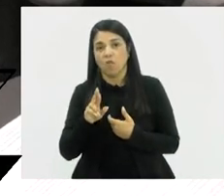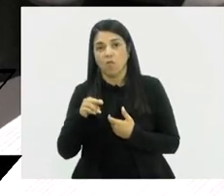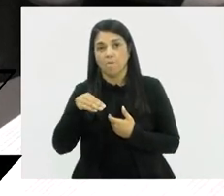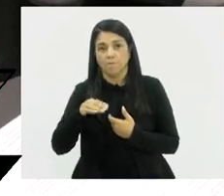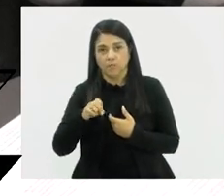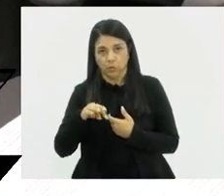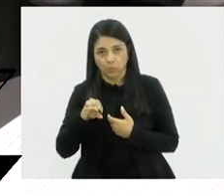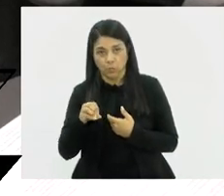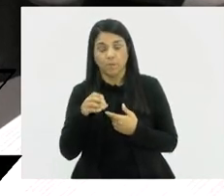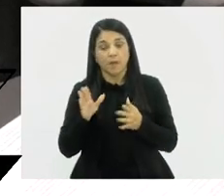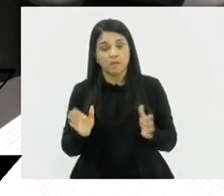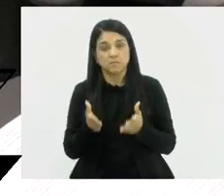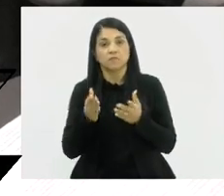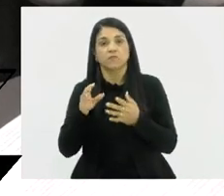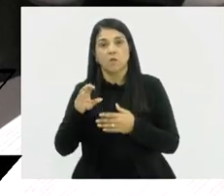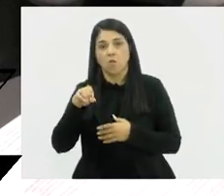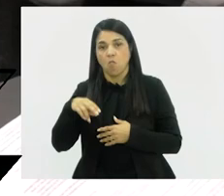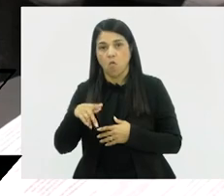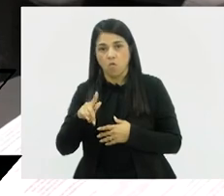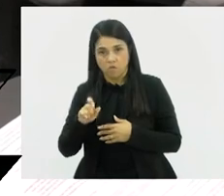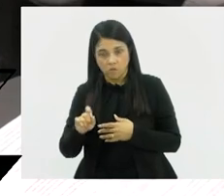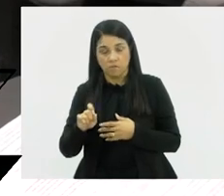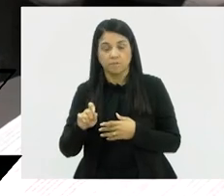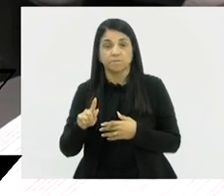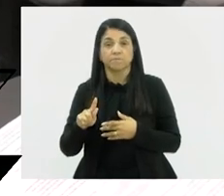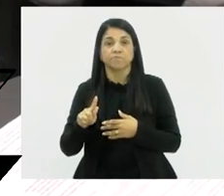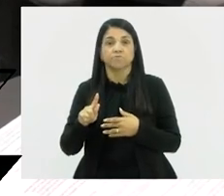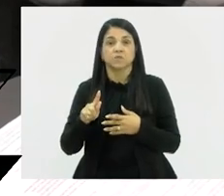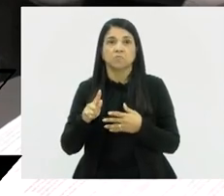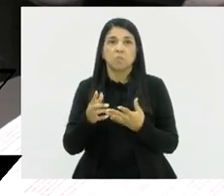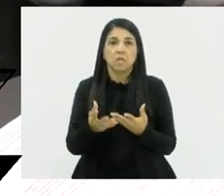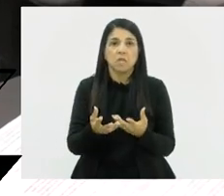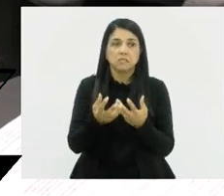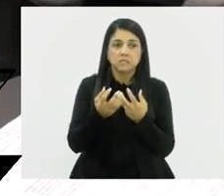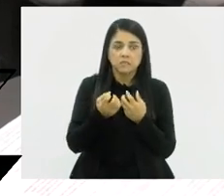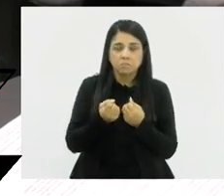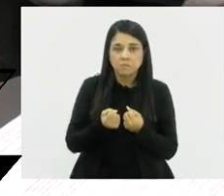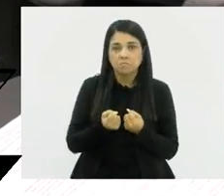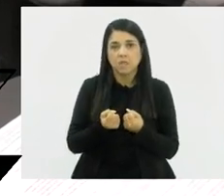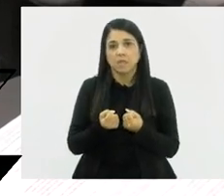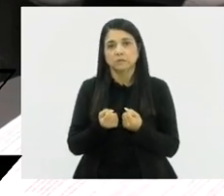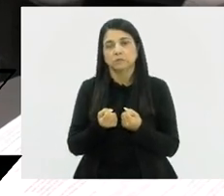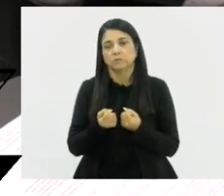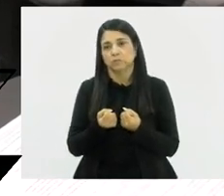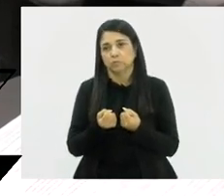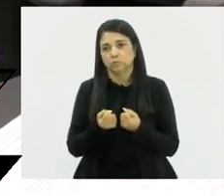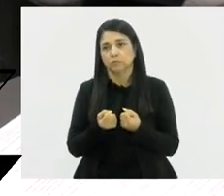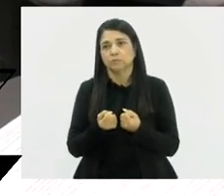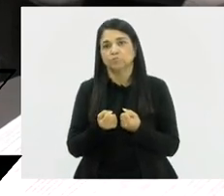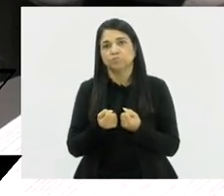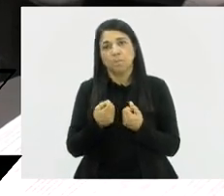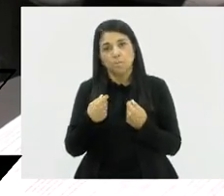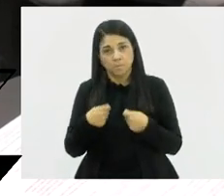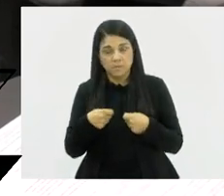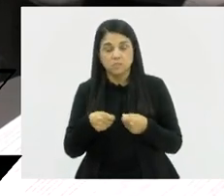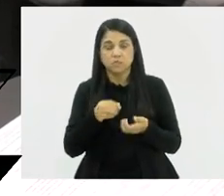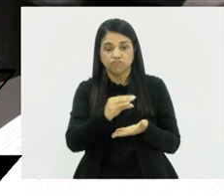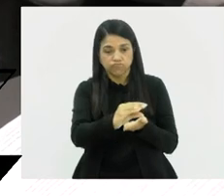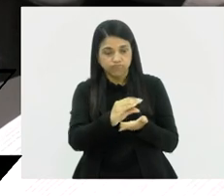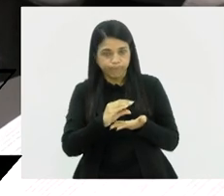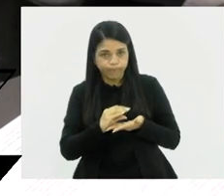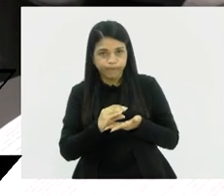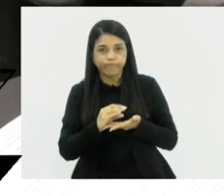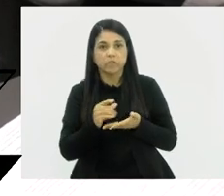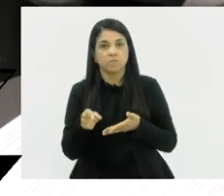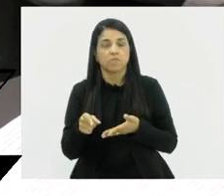essas ONGs. Incentivando de uma forma, pode ser um recebimento também, é claro que é preciso verba, repassar